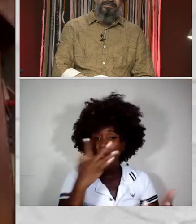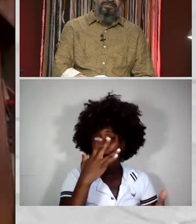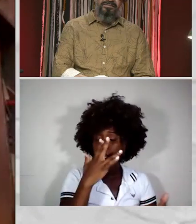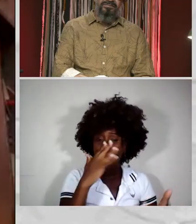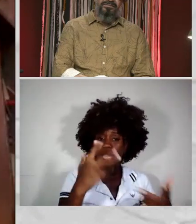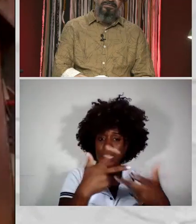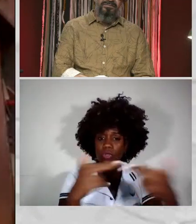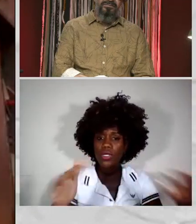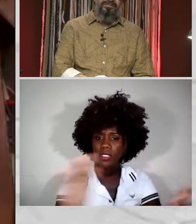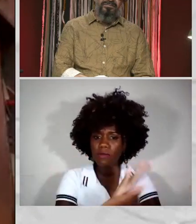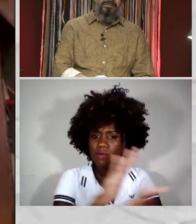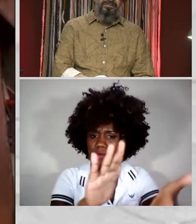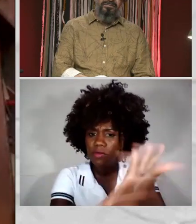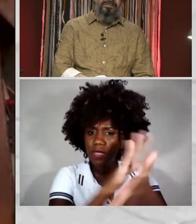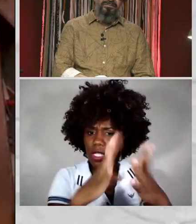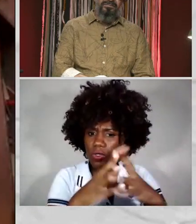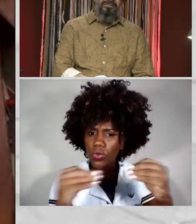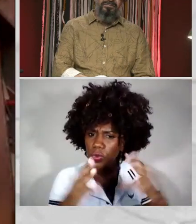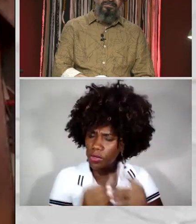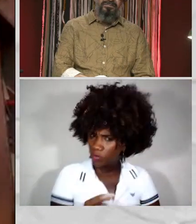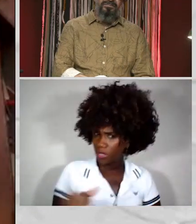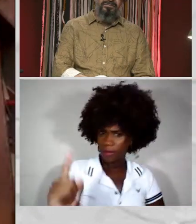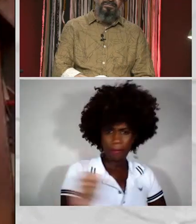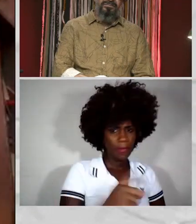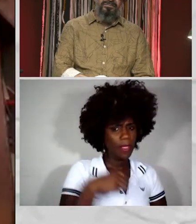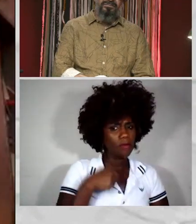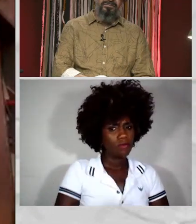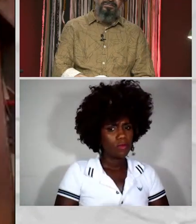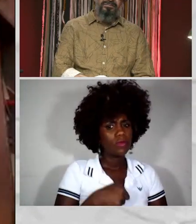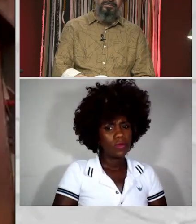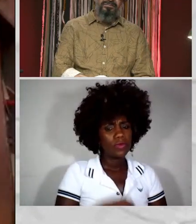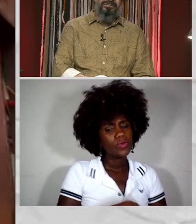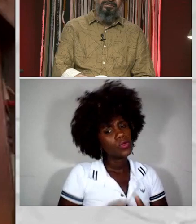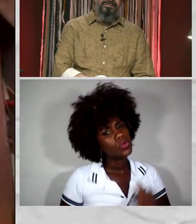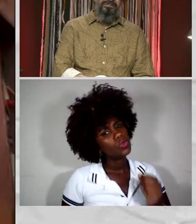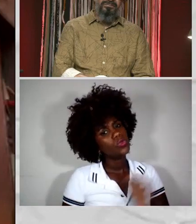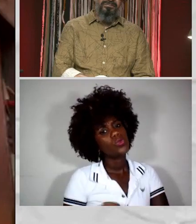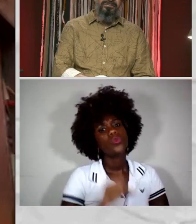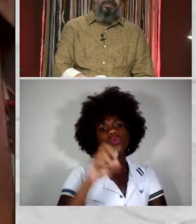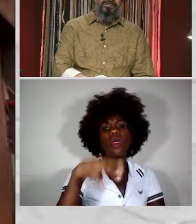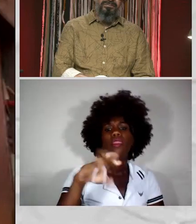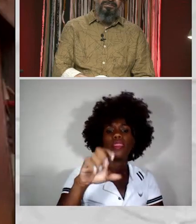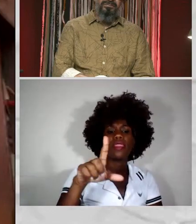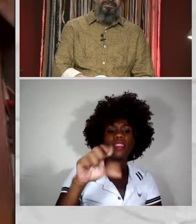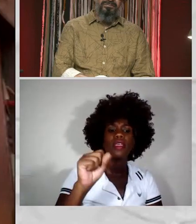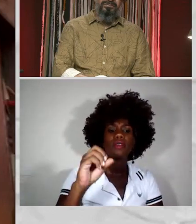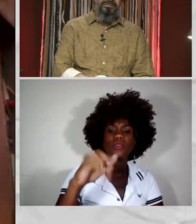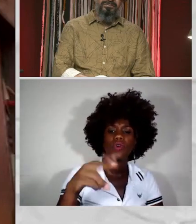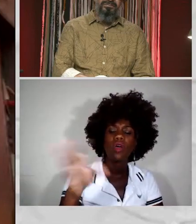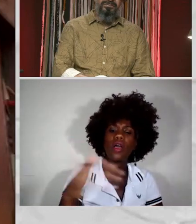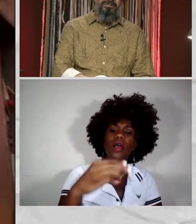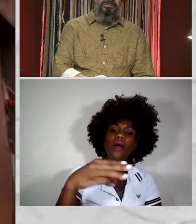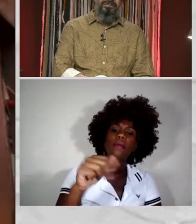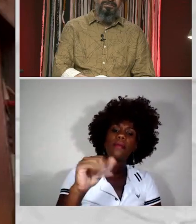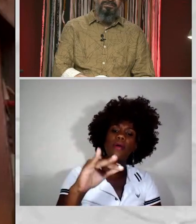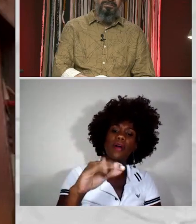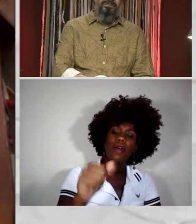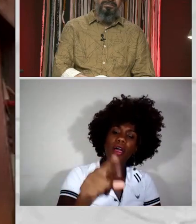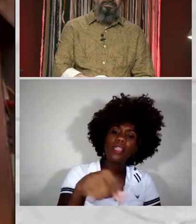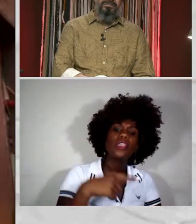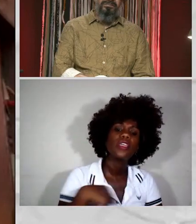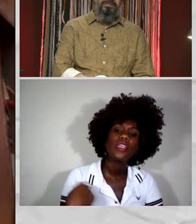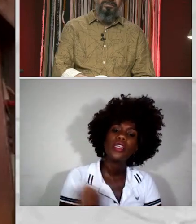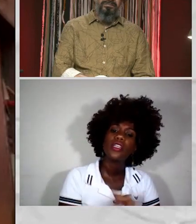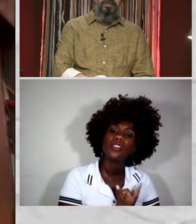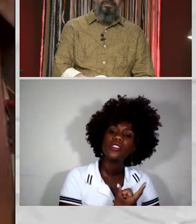país. Então, eu bati assim o pé, me juntei aí com o Nelson Maca de Salvador e o Elton Soares de Teresina, e a gente